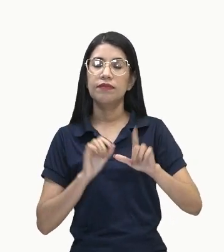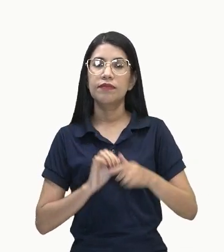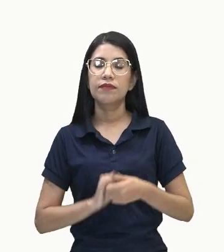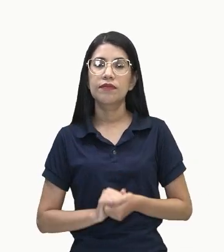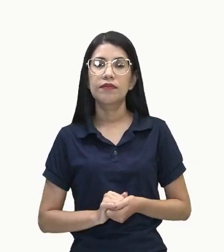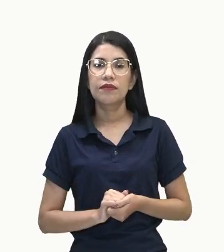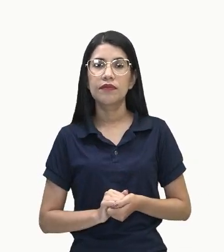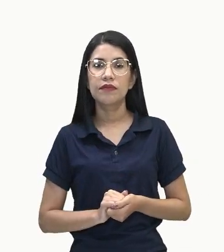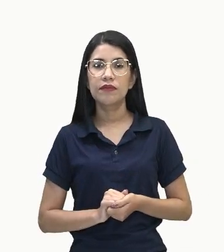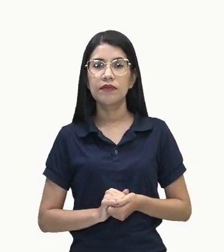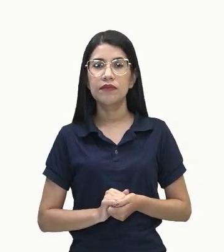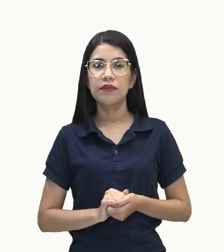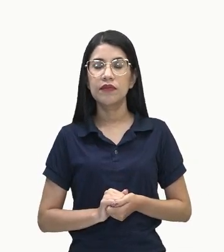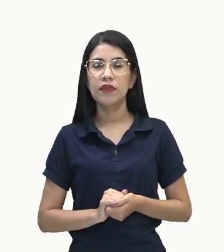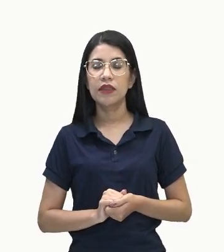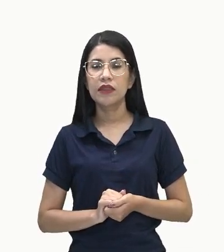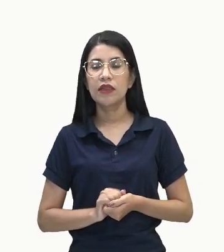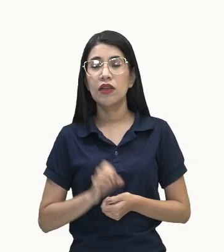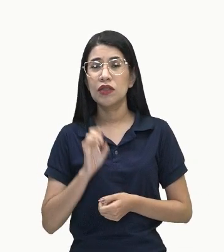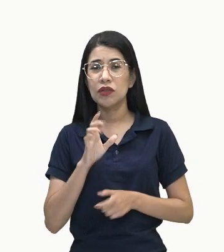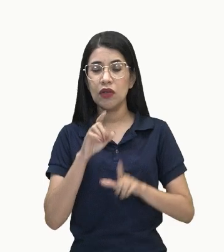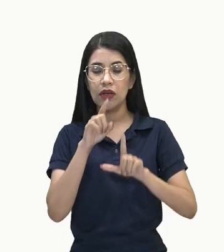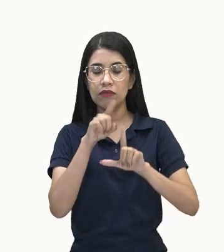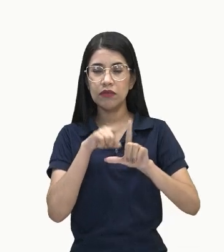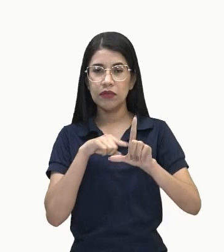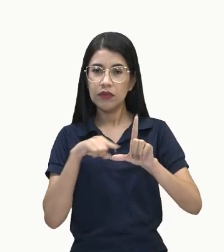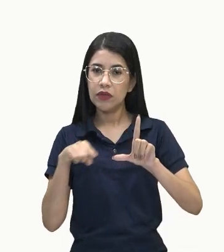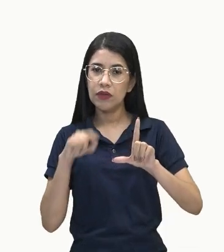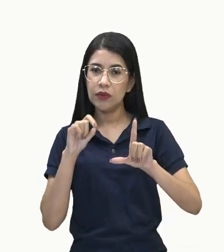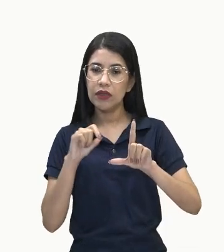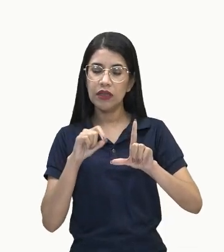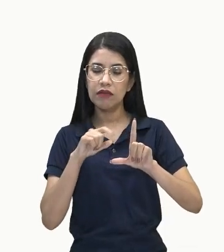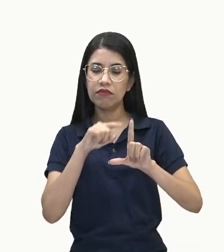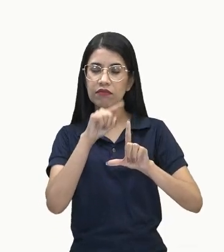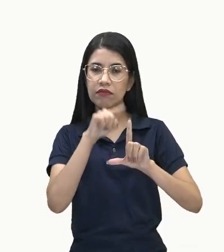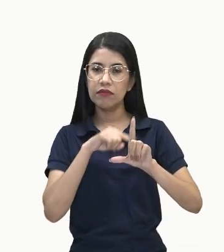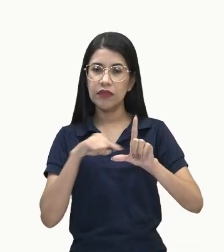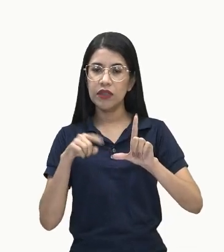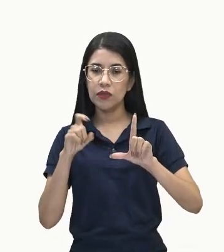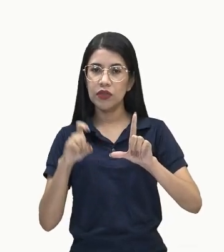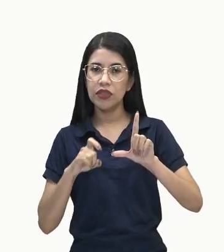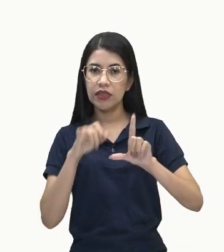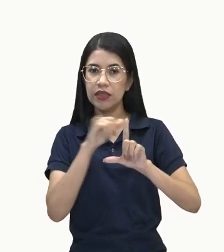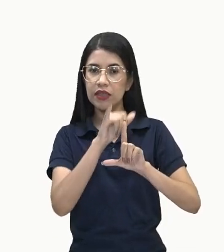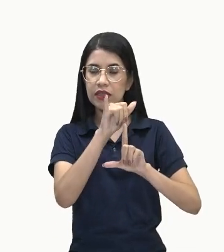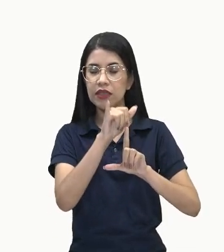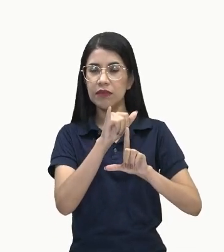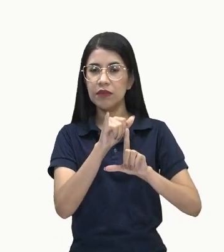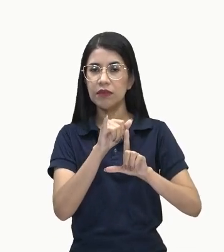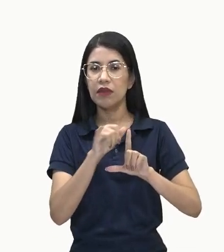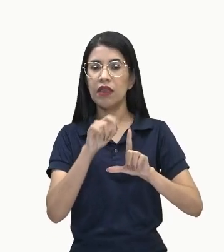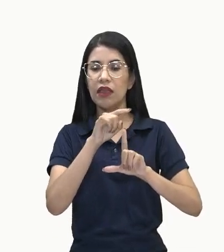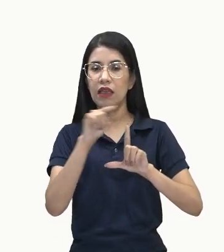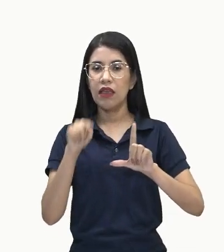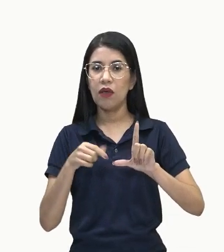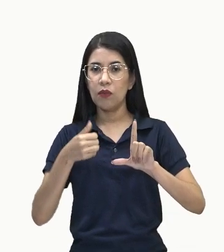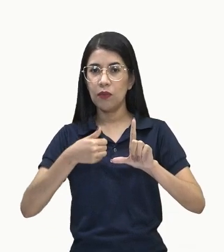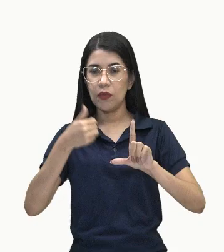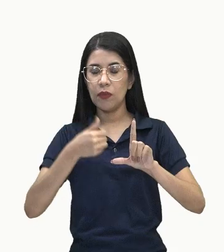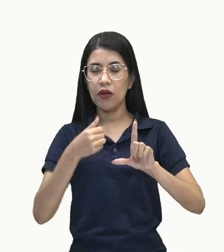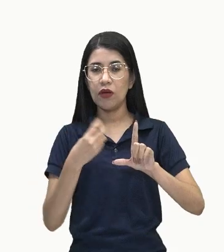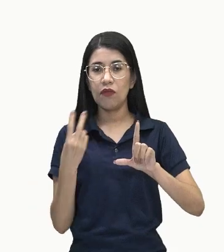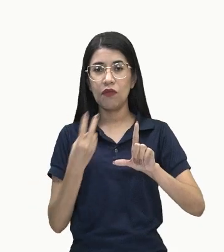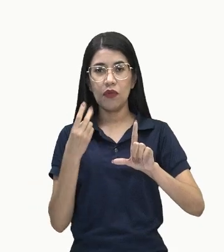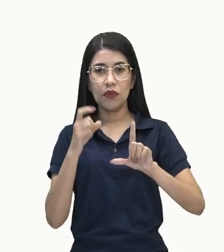temos aí apenas uma parte dele, que é em relação ao primeiro quadrante. Como é que eu sei disso? Porque os valores de